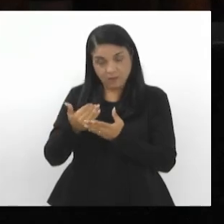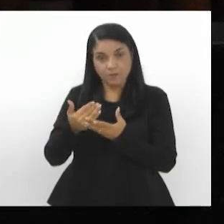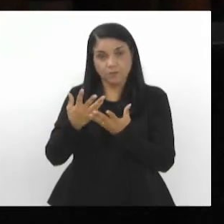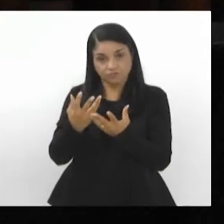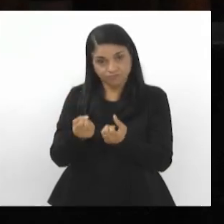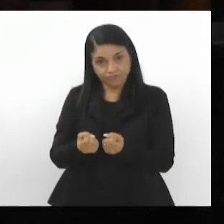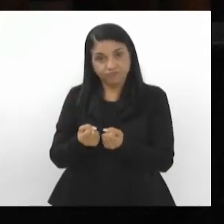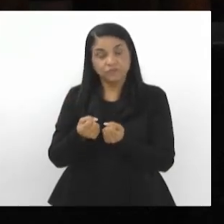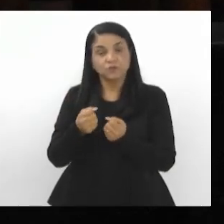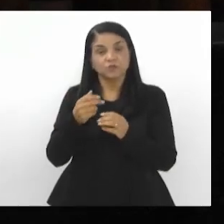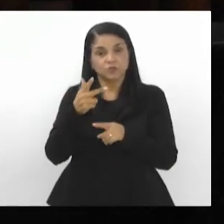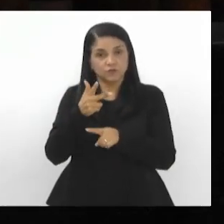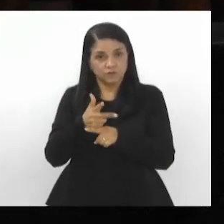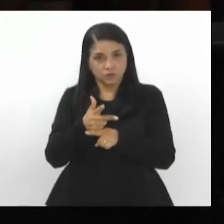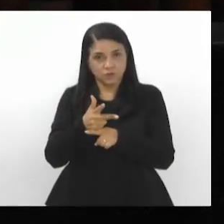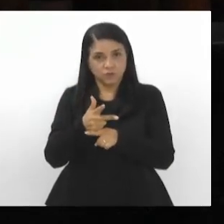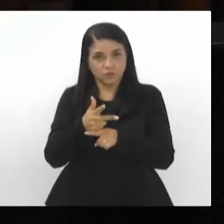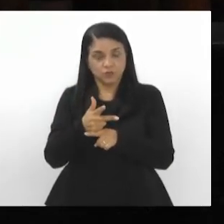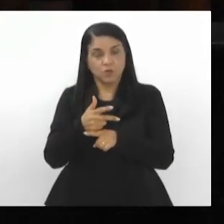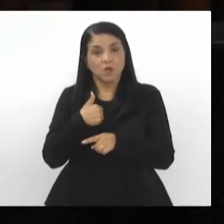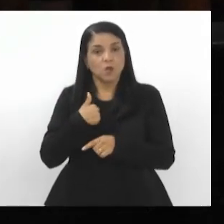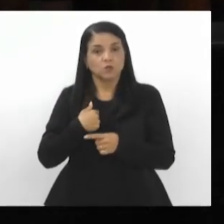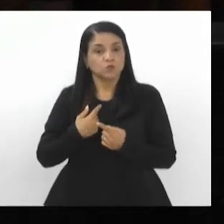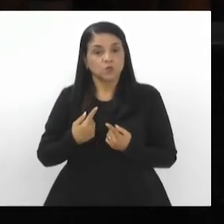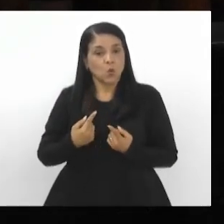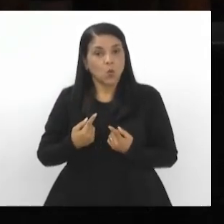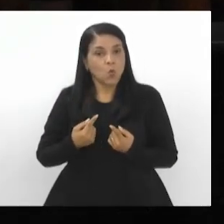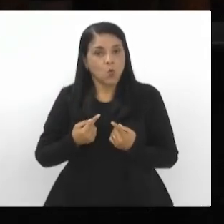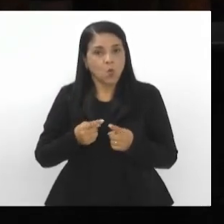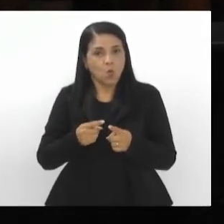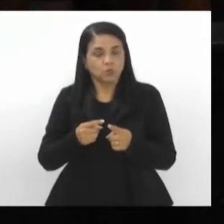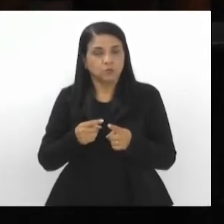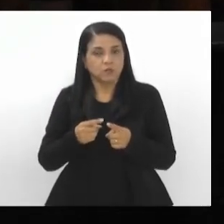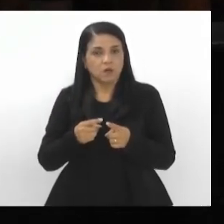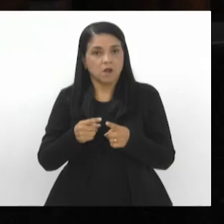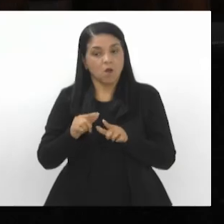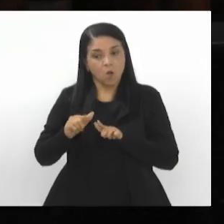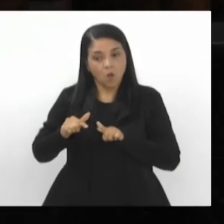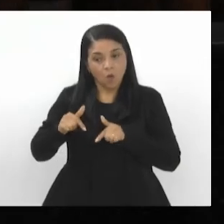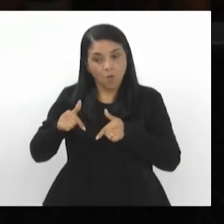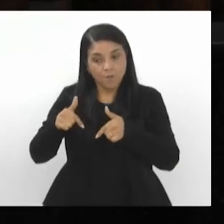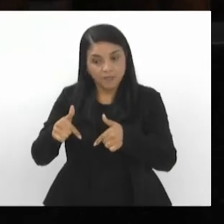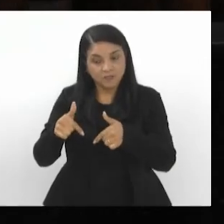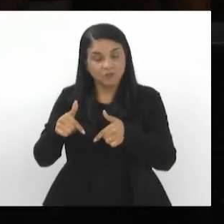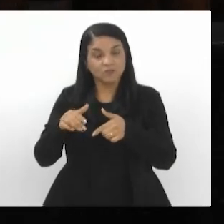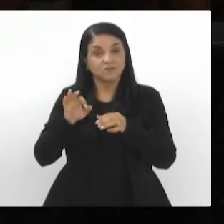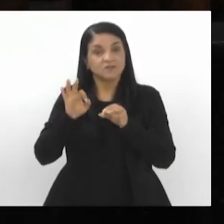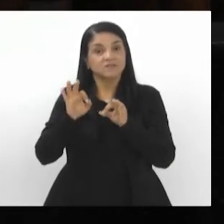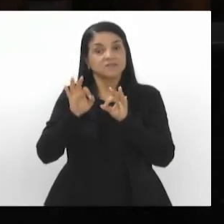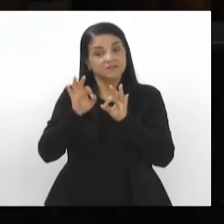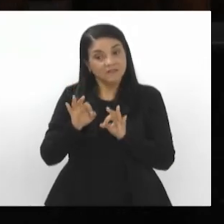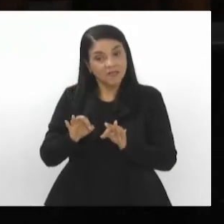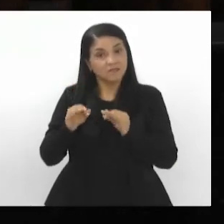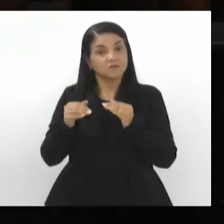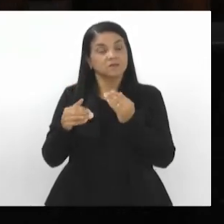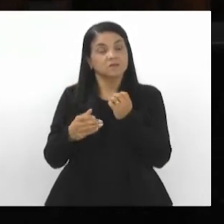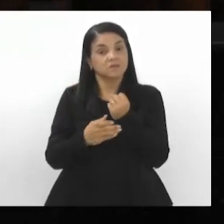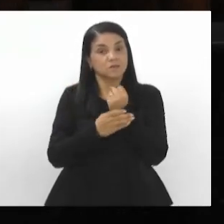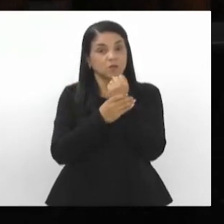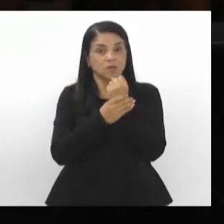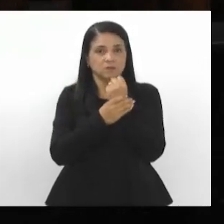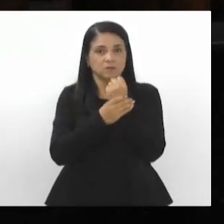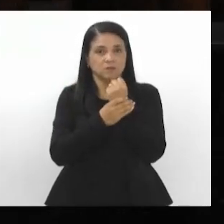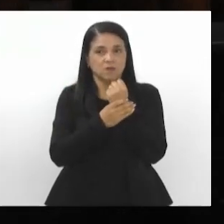sou contra as operações, assim como o governador disse. Nós somos a favor, sim. Operação de segurança pública. Policial militar não tem que estar vendo